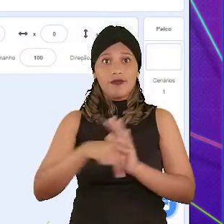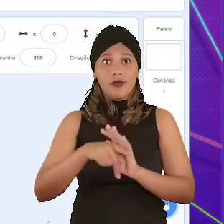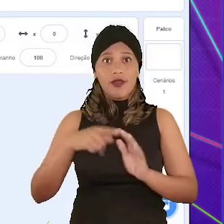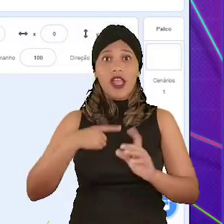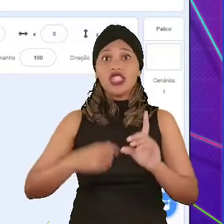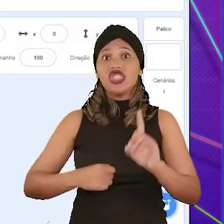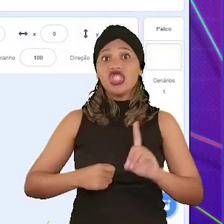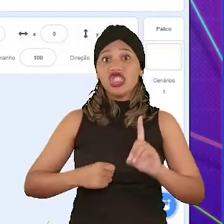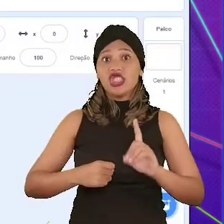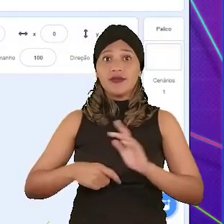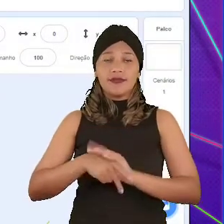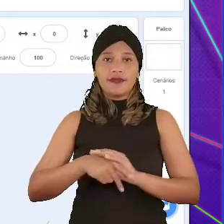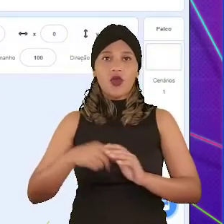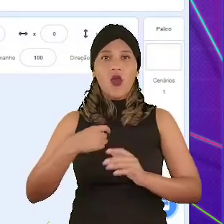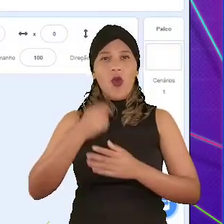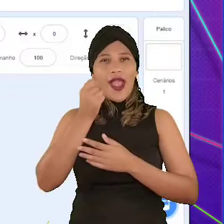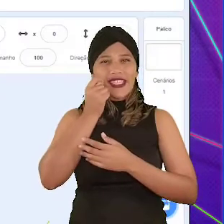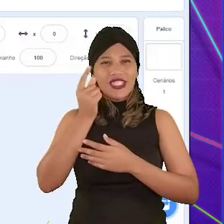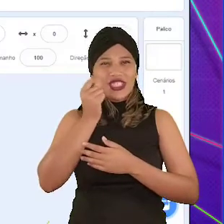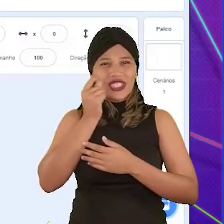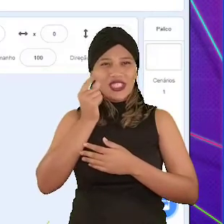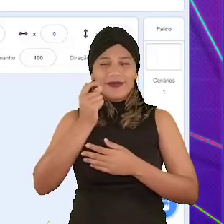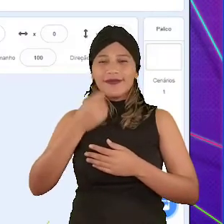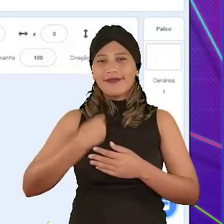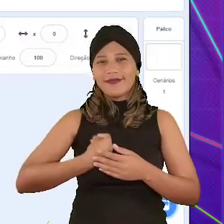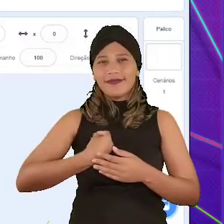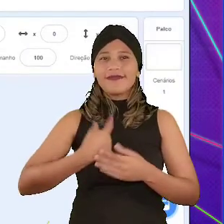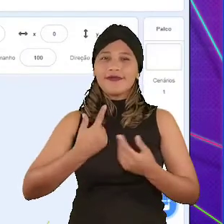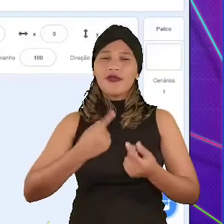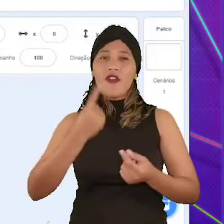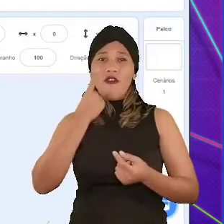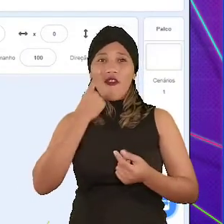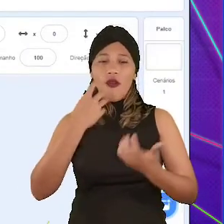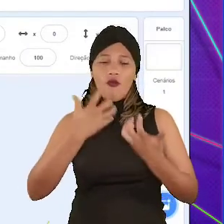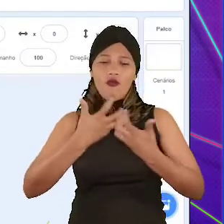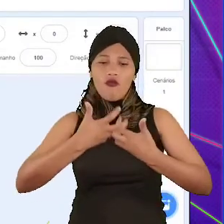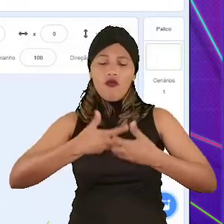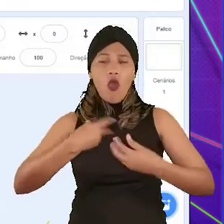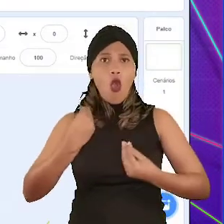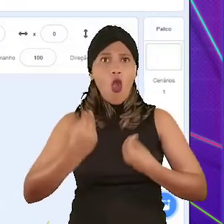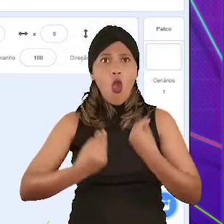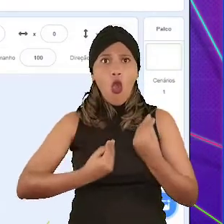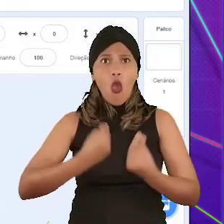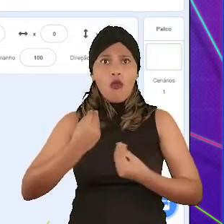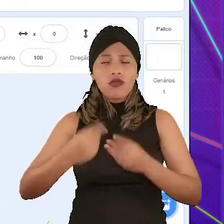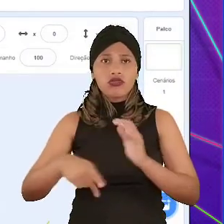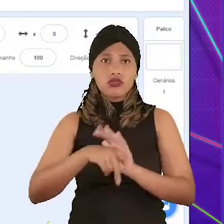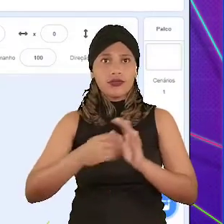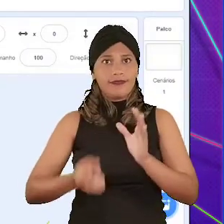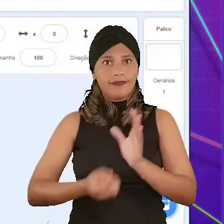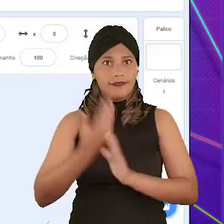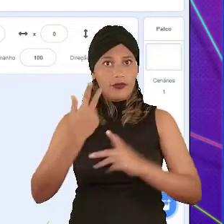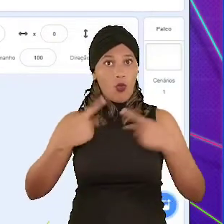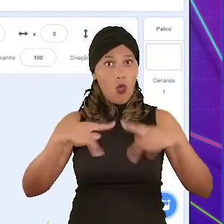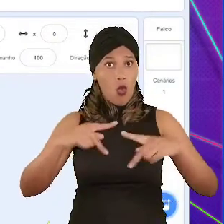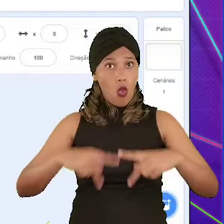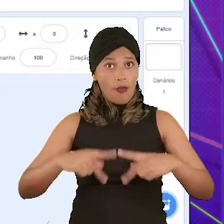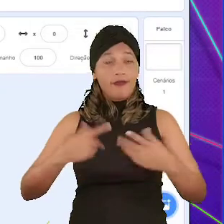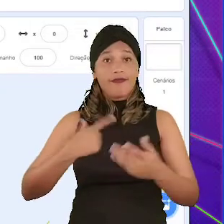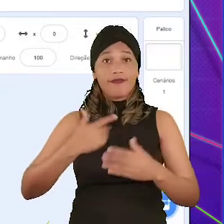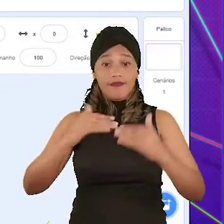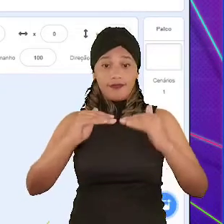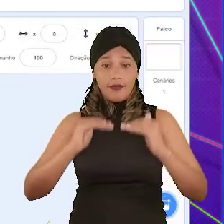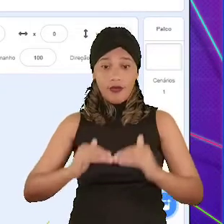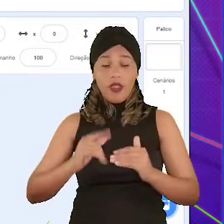vê se layout aqui que tem do lado direito uma telinha com um gato e aí onde a gente vai ver o funcionamento do programa que a gente vai montar